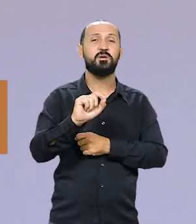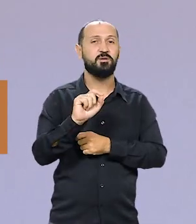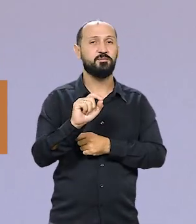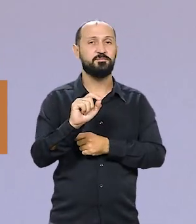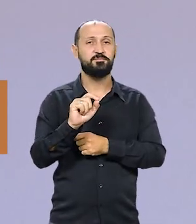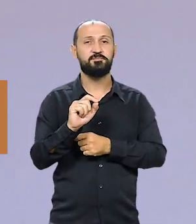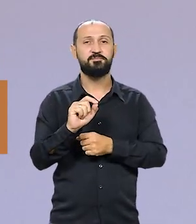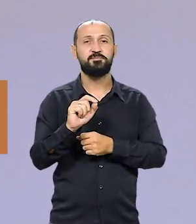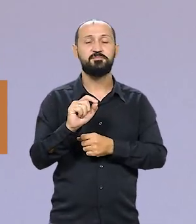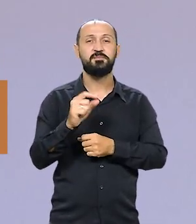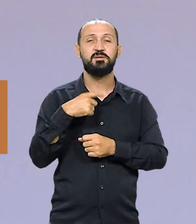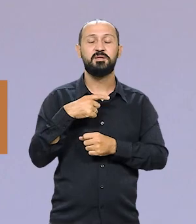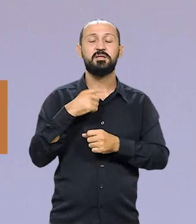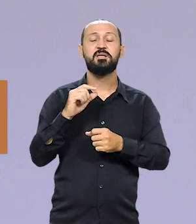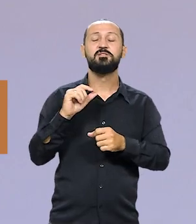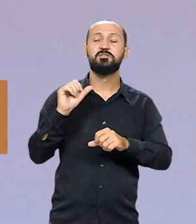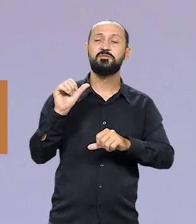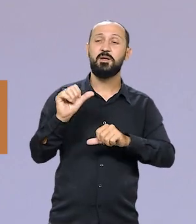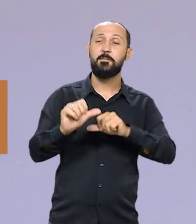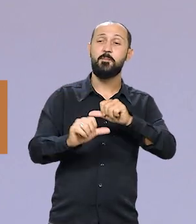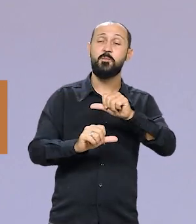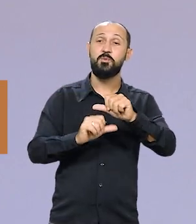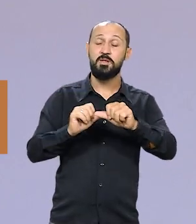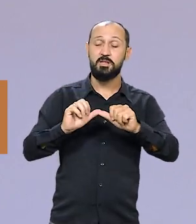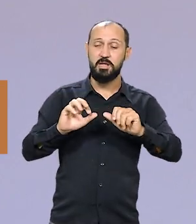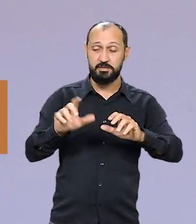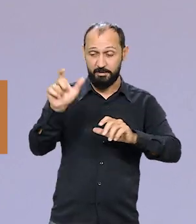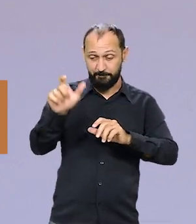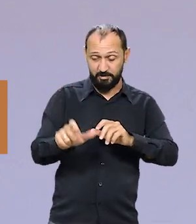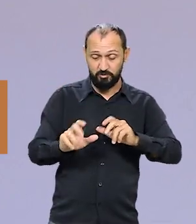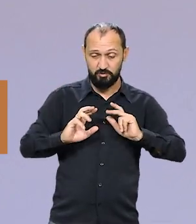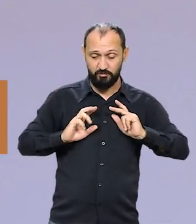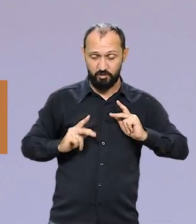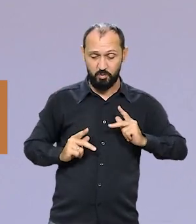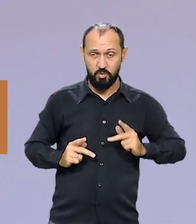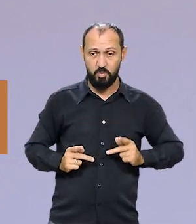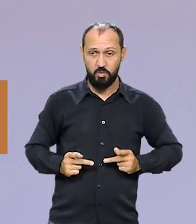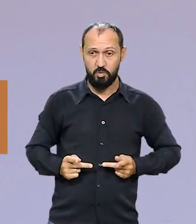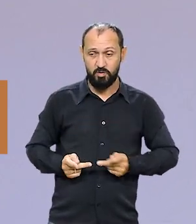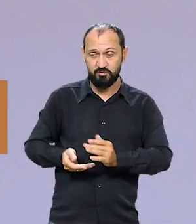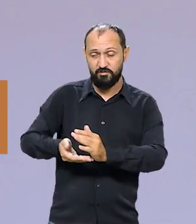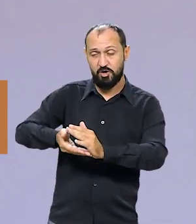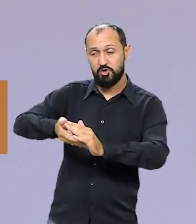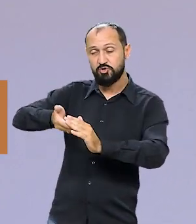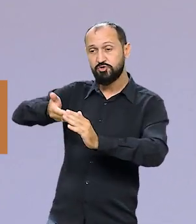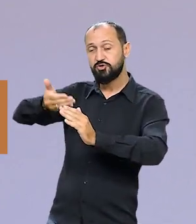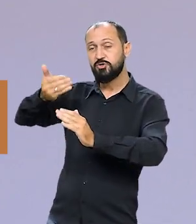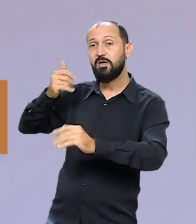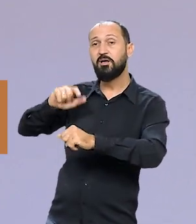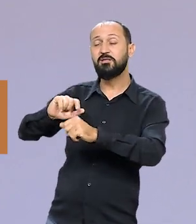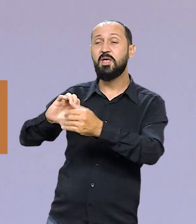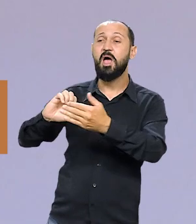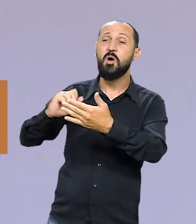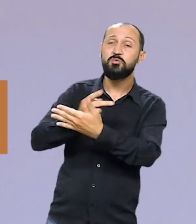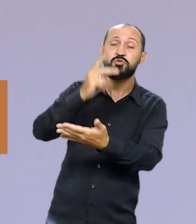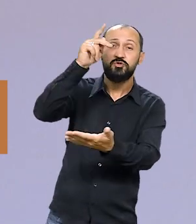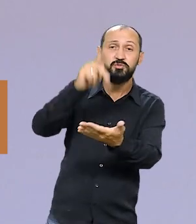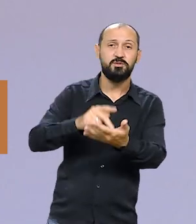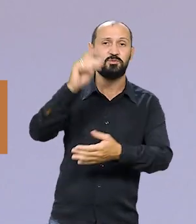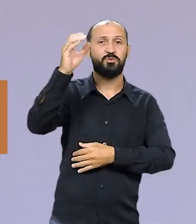vai desumanizando este ser humano até o ato infracional, até essa transgressão